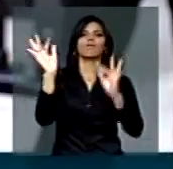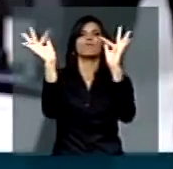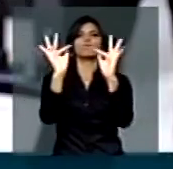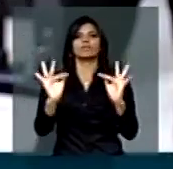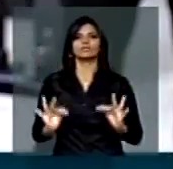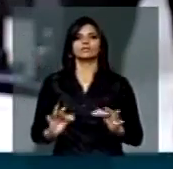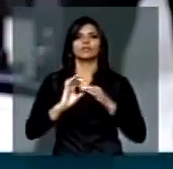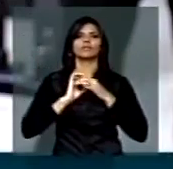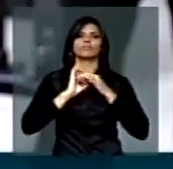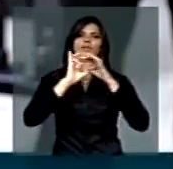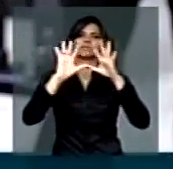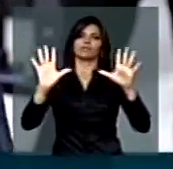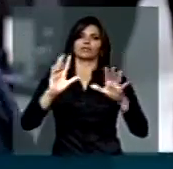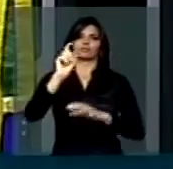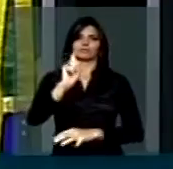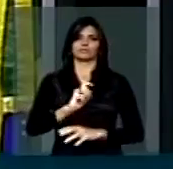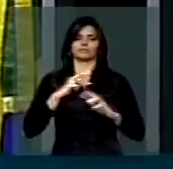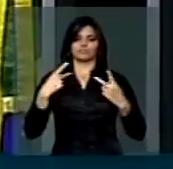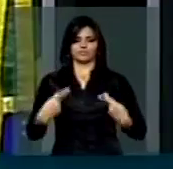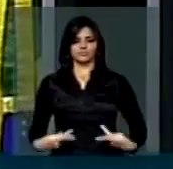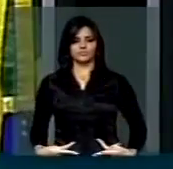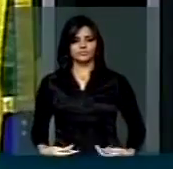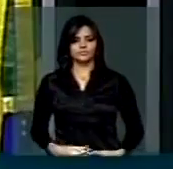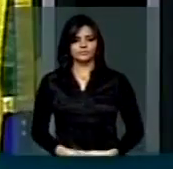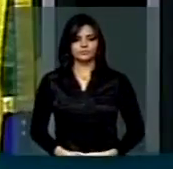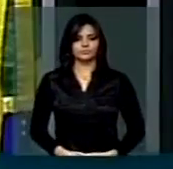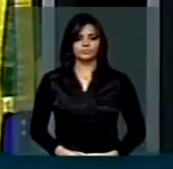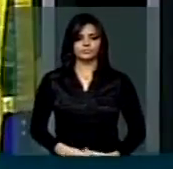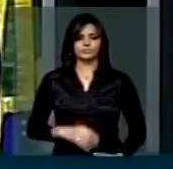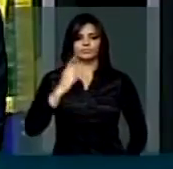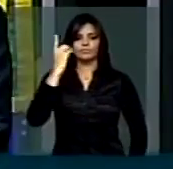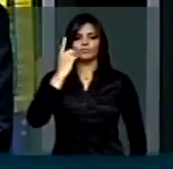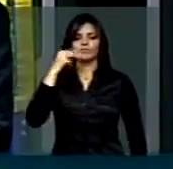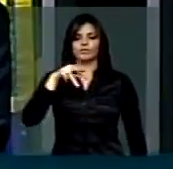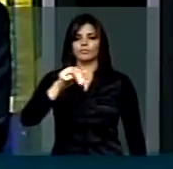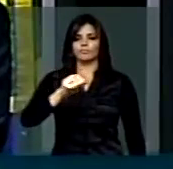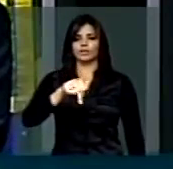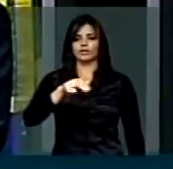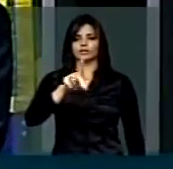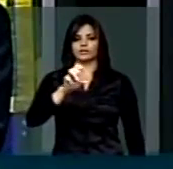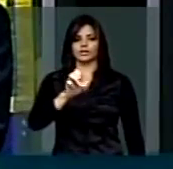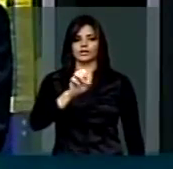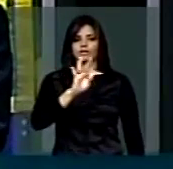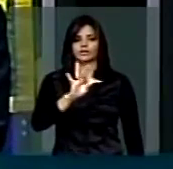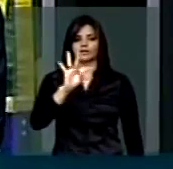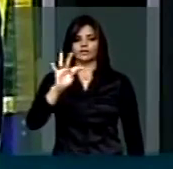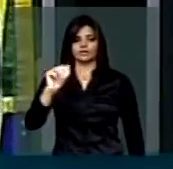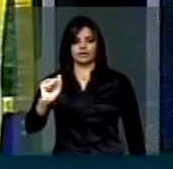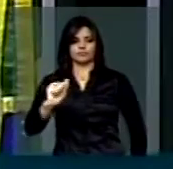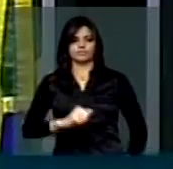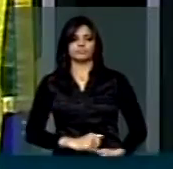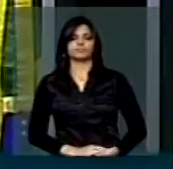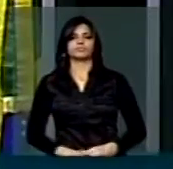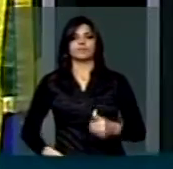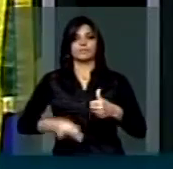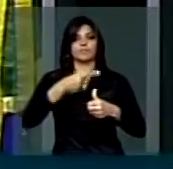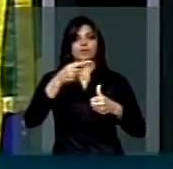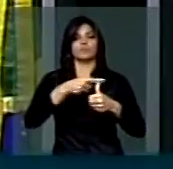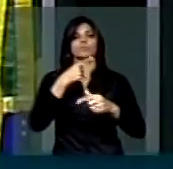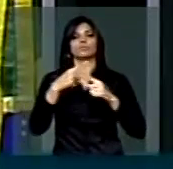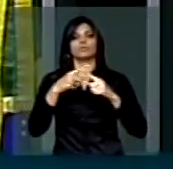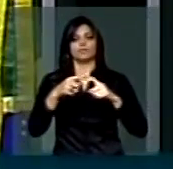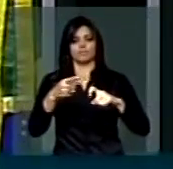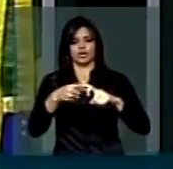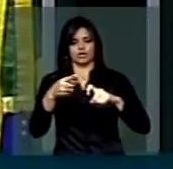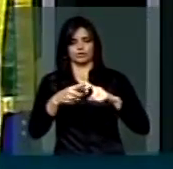a liberdade do ser humano. Muito obrigado, deputado Onix. Deputado Mandetta, gostaria de apartá-lo. Primeiro, deputado Mandetta, como médico,